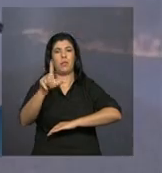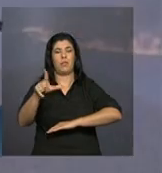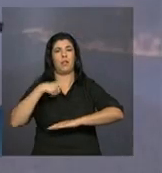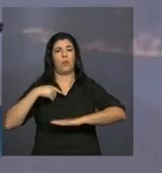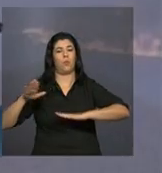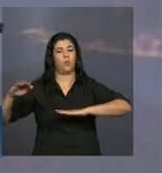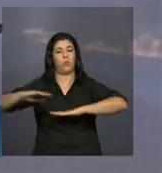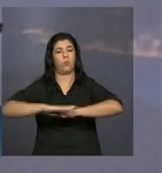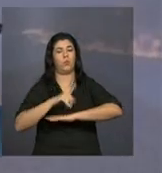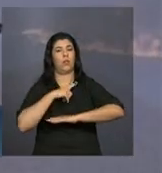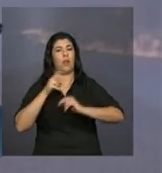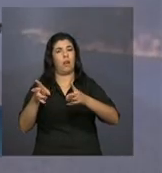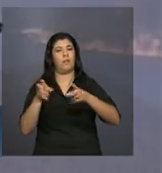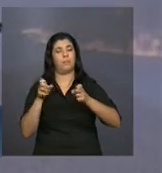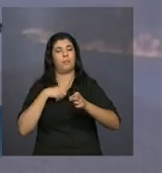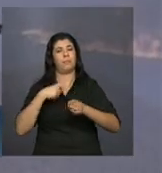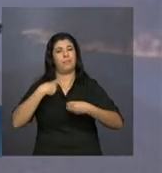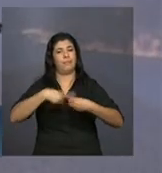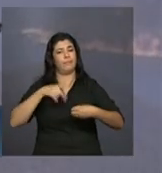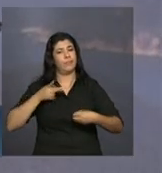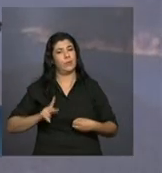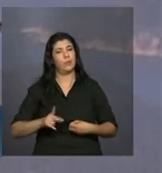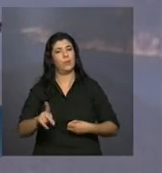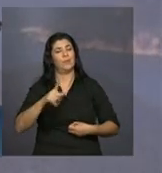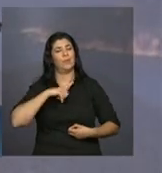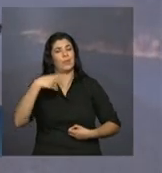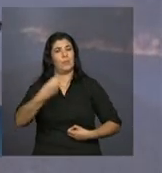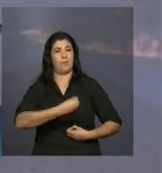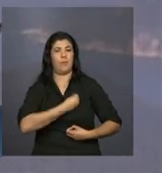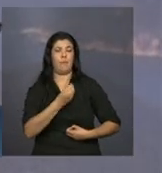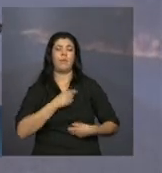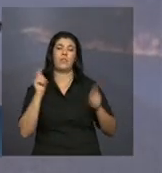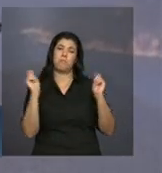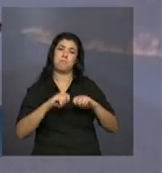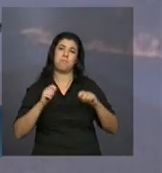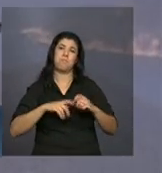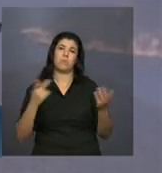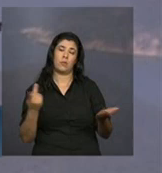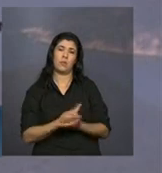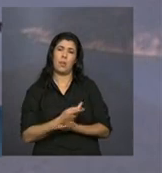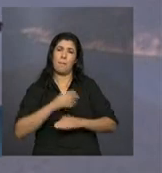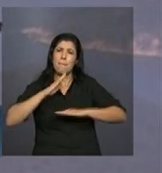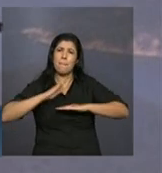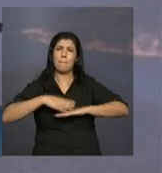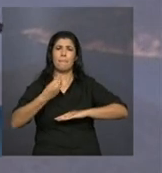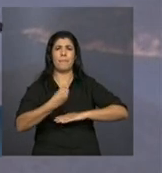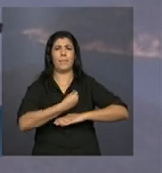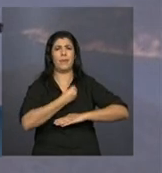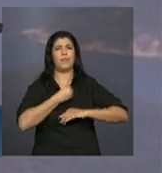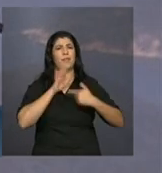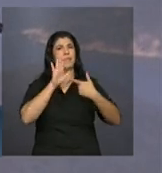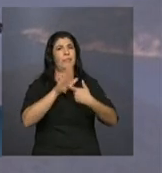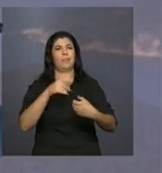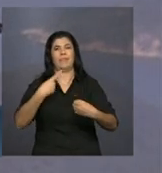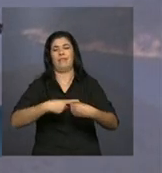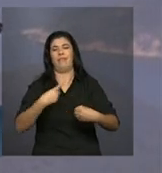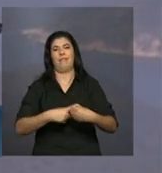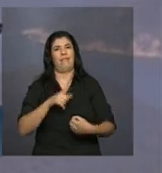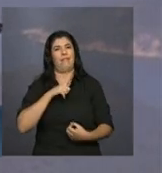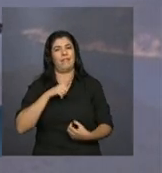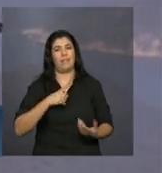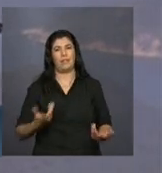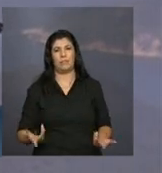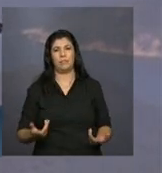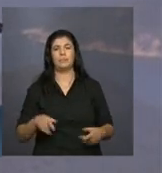a cidade tenha ainda mais vida, se isso é possível aqui, falar em mais vida no Rio de Janeiro.